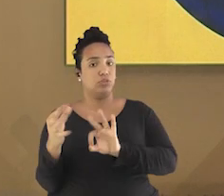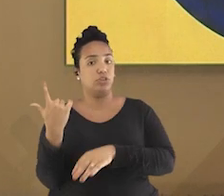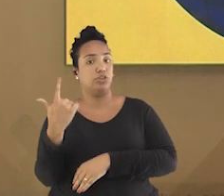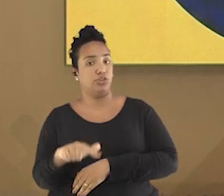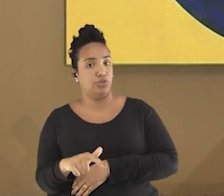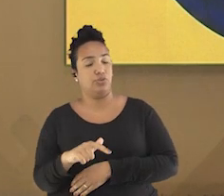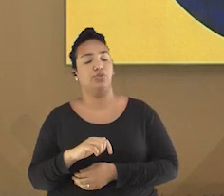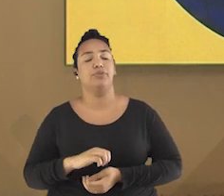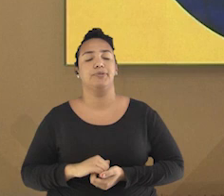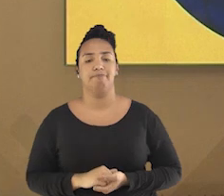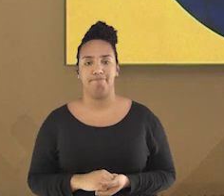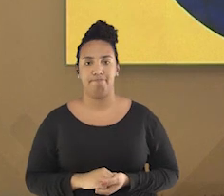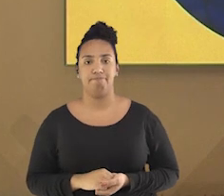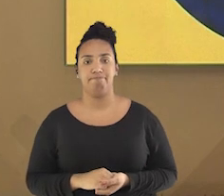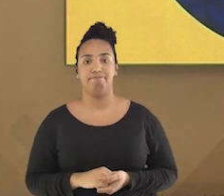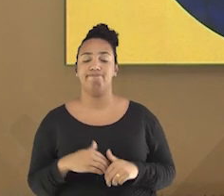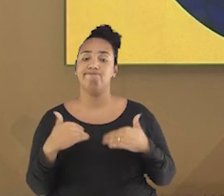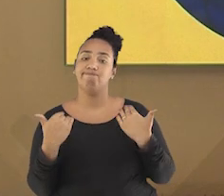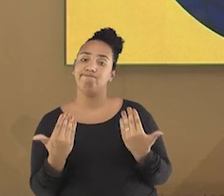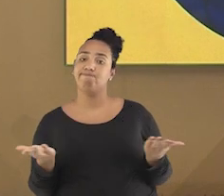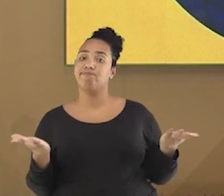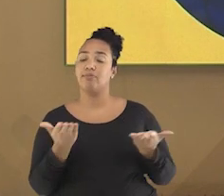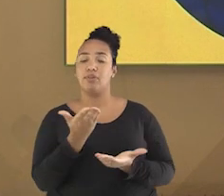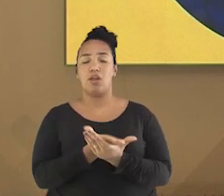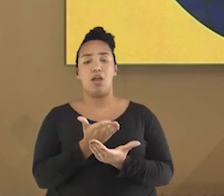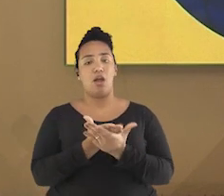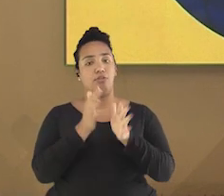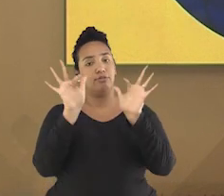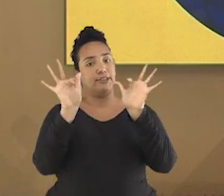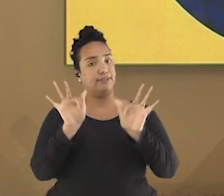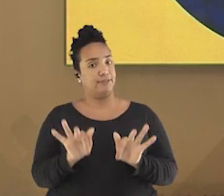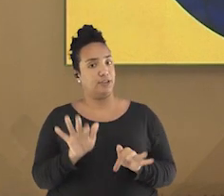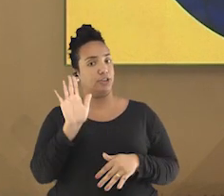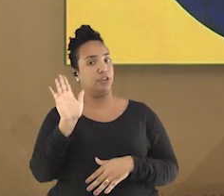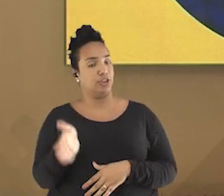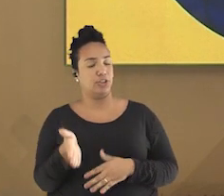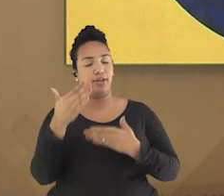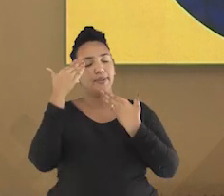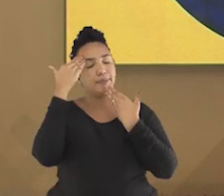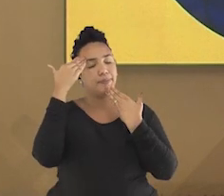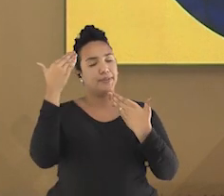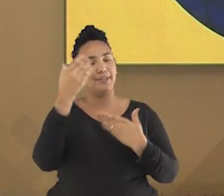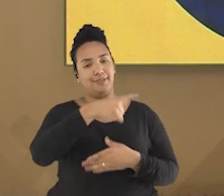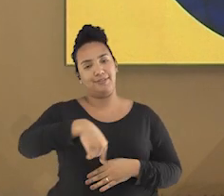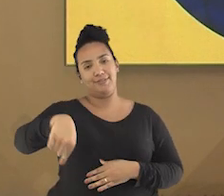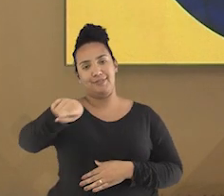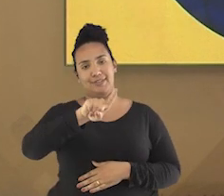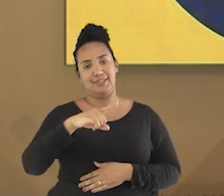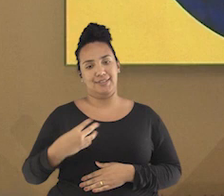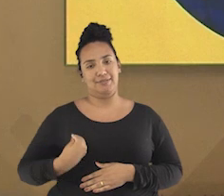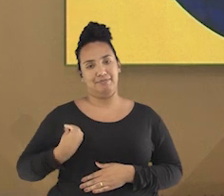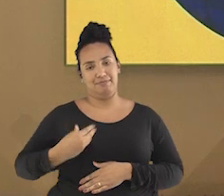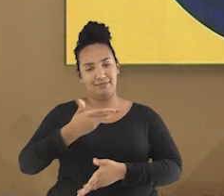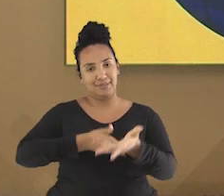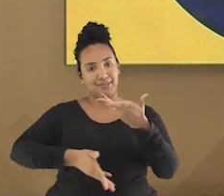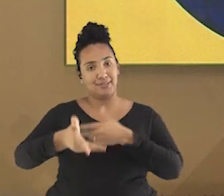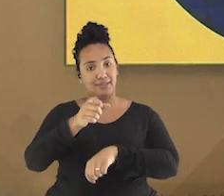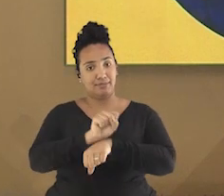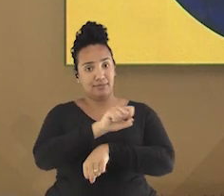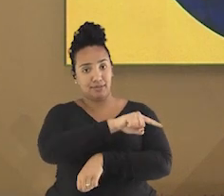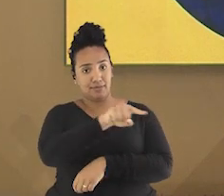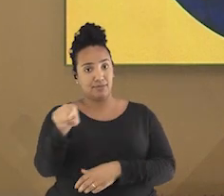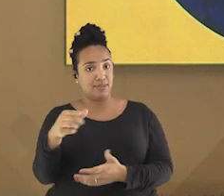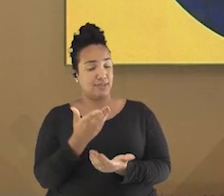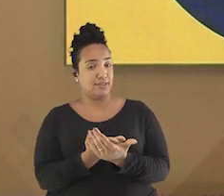alguma aula. E eu vou me despedindo de vocês por aqui. Obrigada pela sua presença e espero você